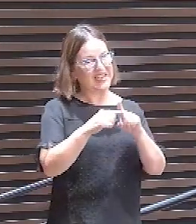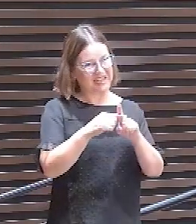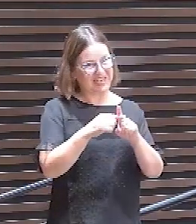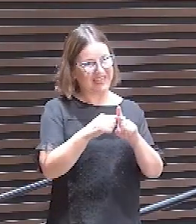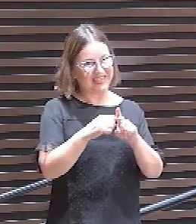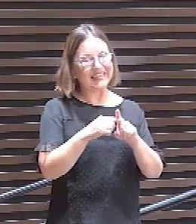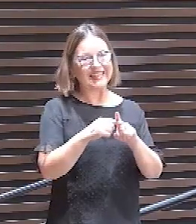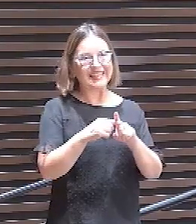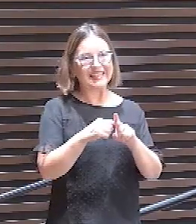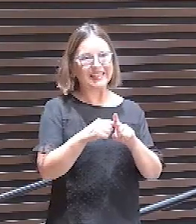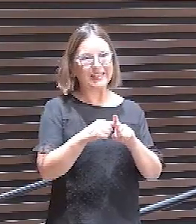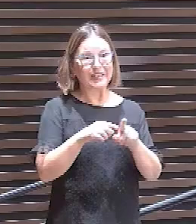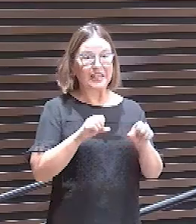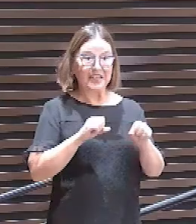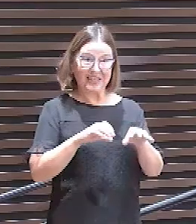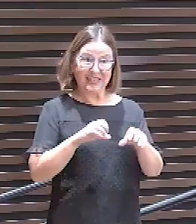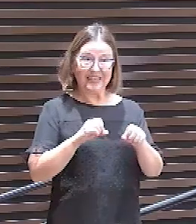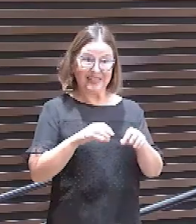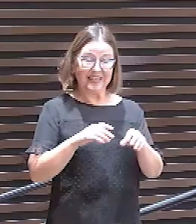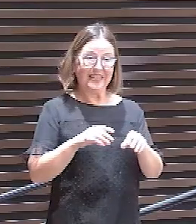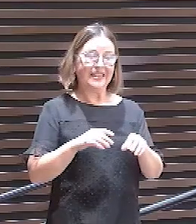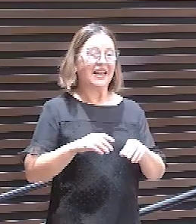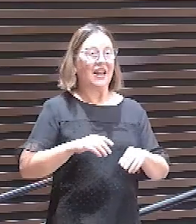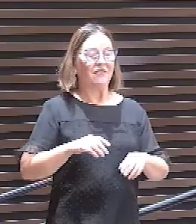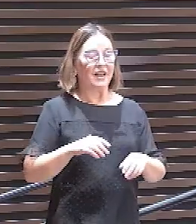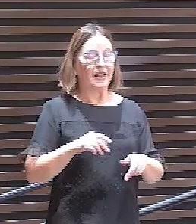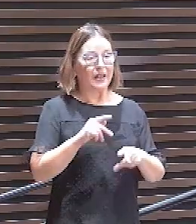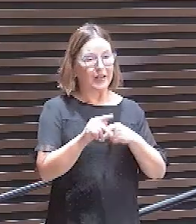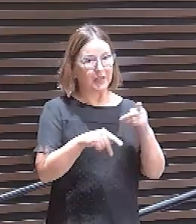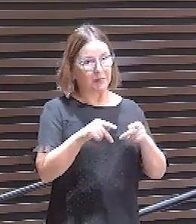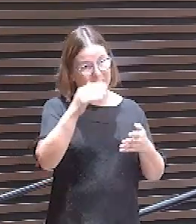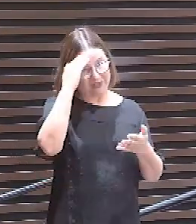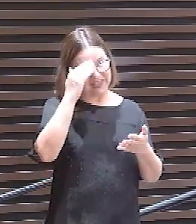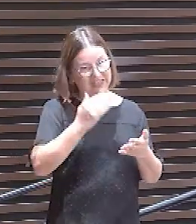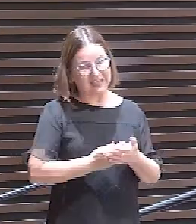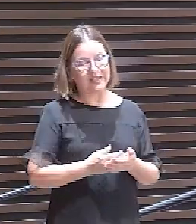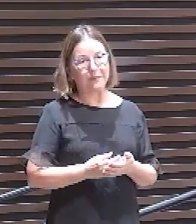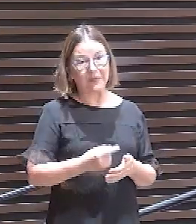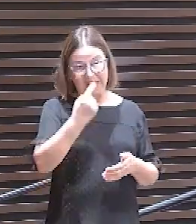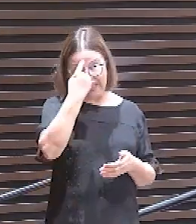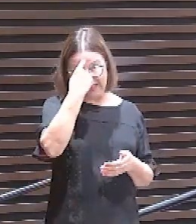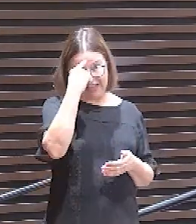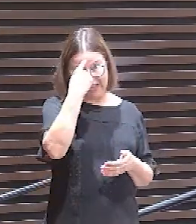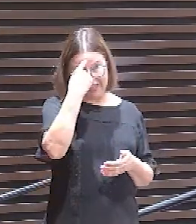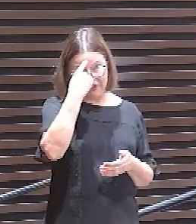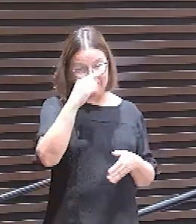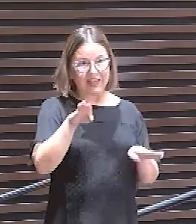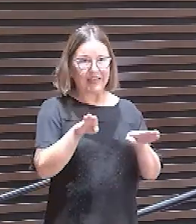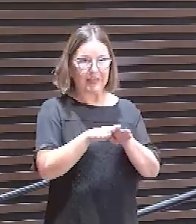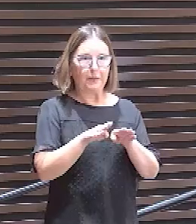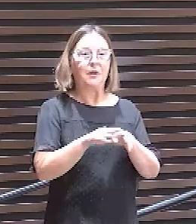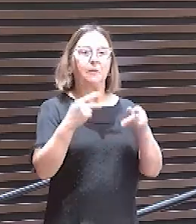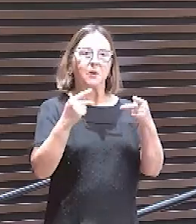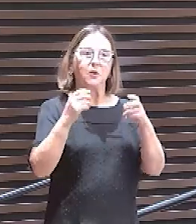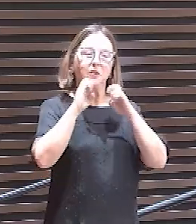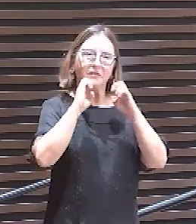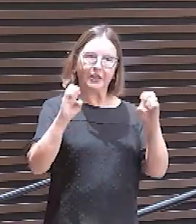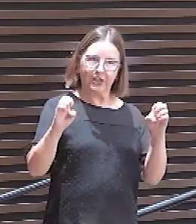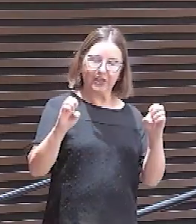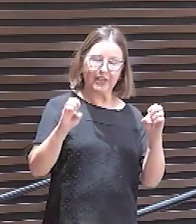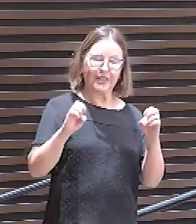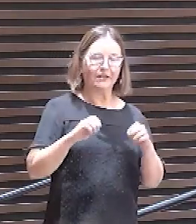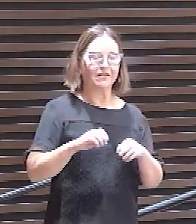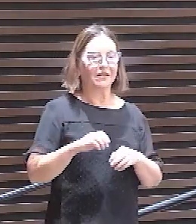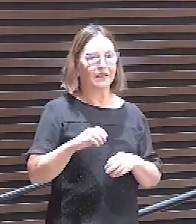novos convertidos. Na Índia pregou o evangelho e estabeleceu ministérios. Na África